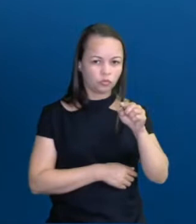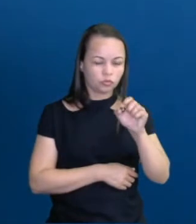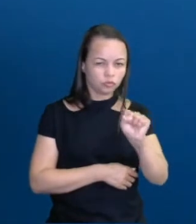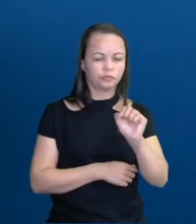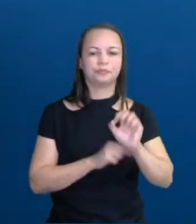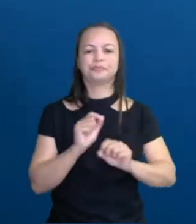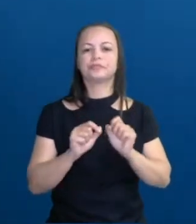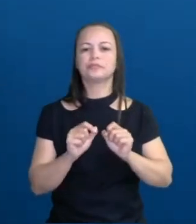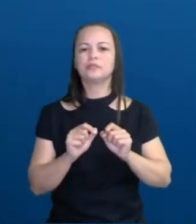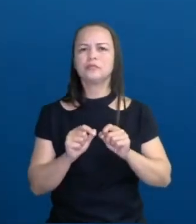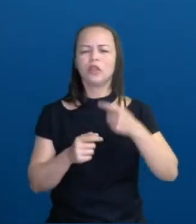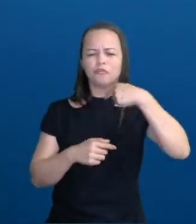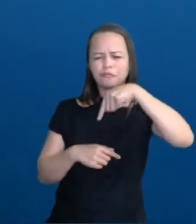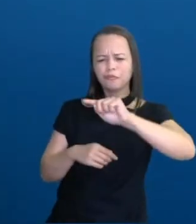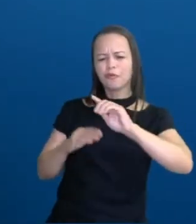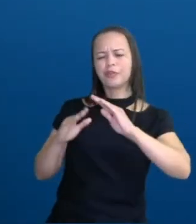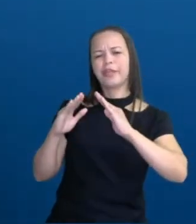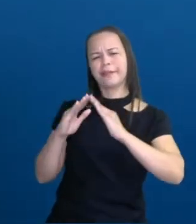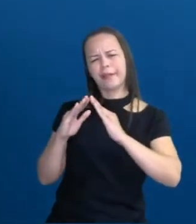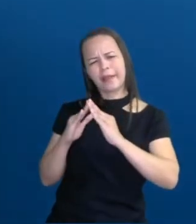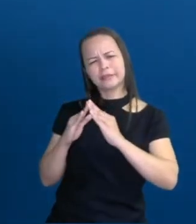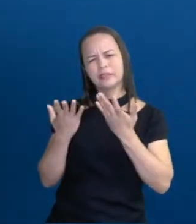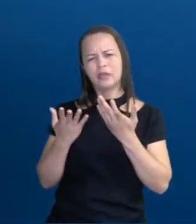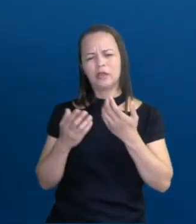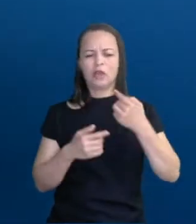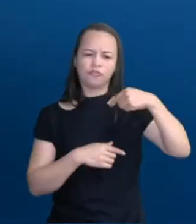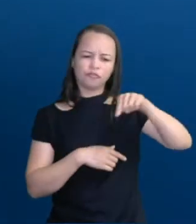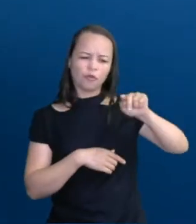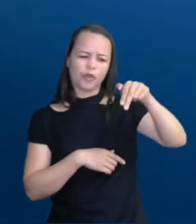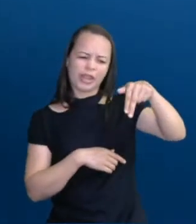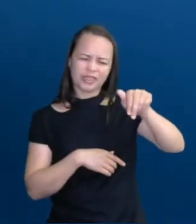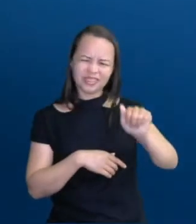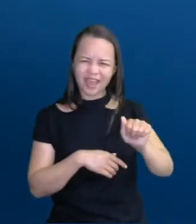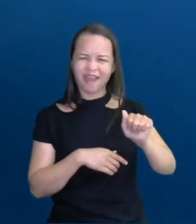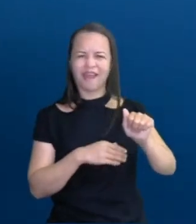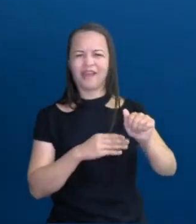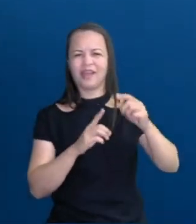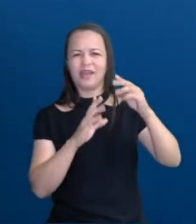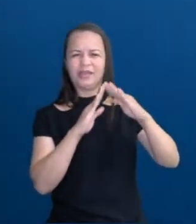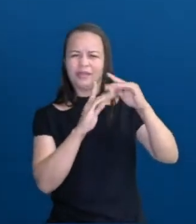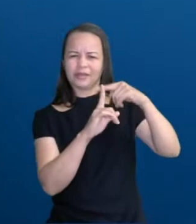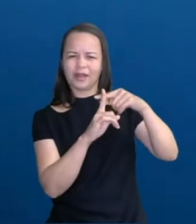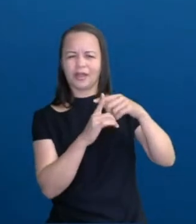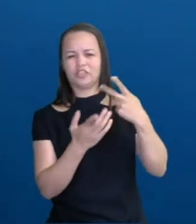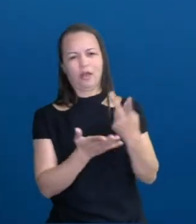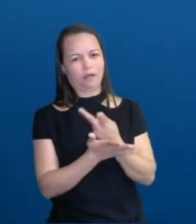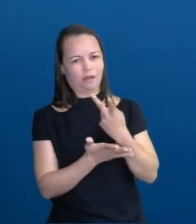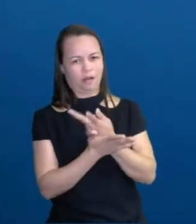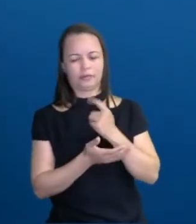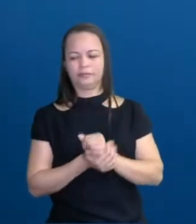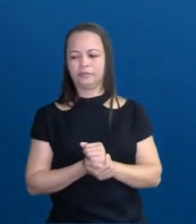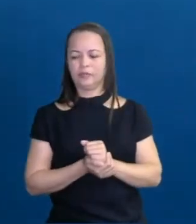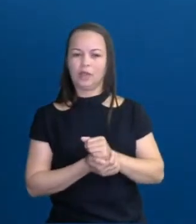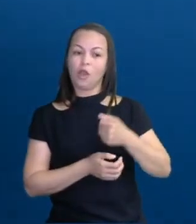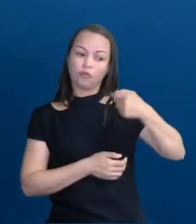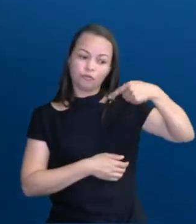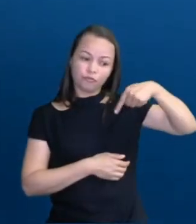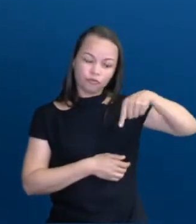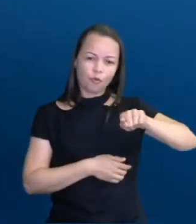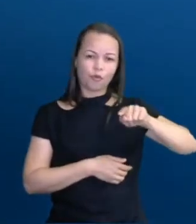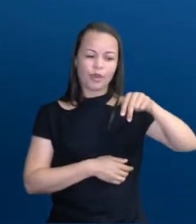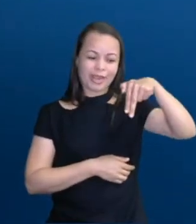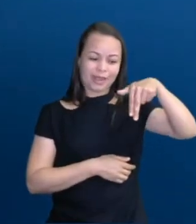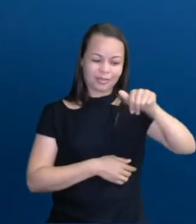é incorreto Tá certo fui na igreja também é incorreto fui na praia